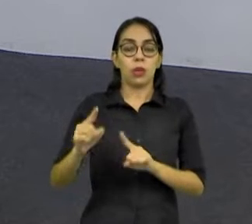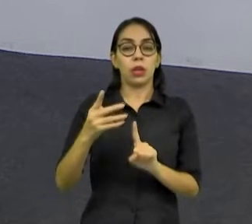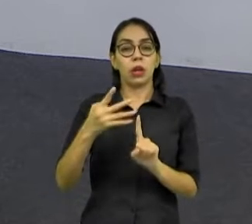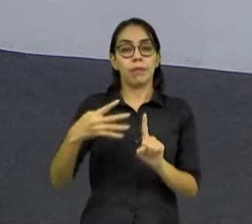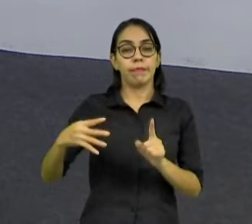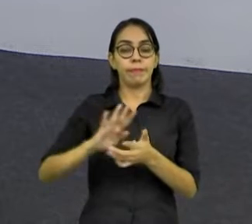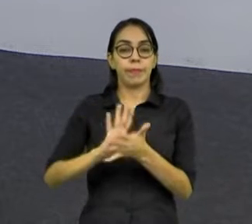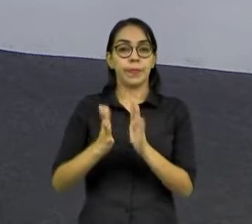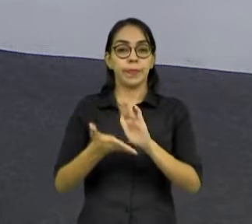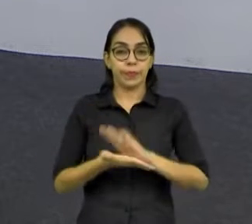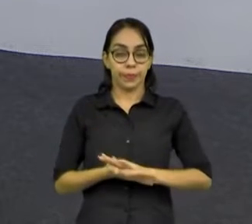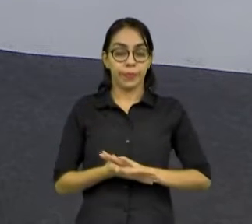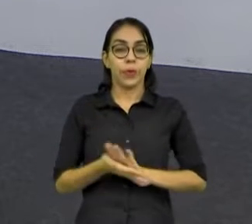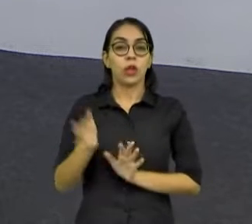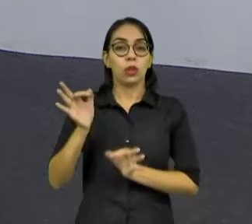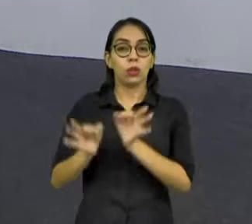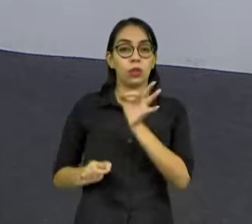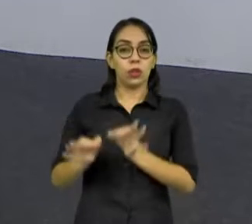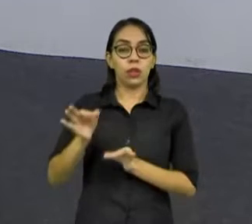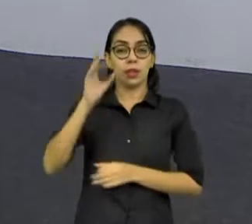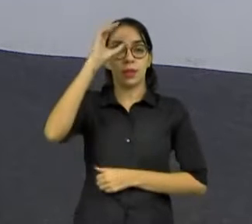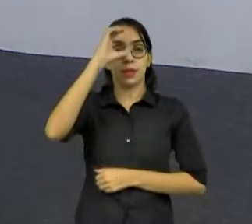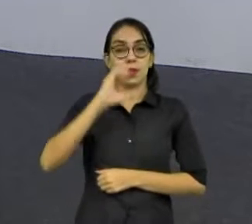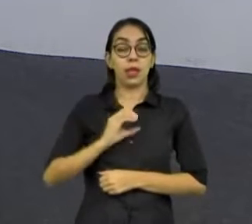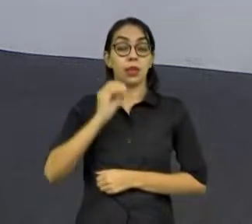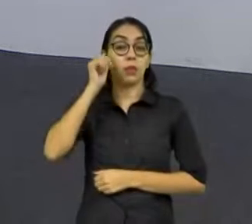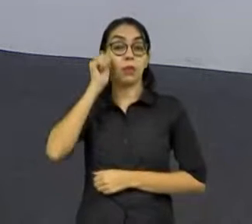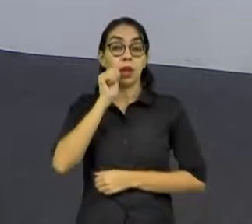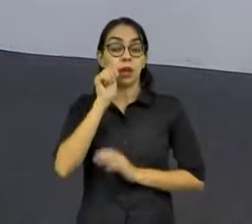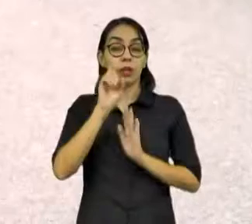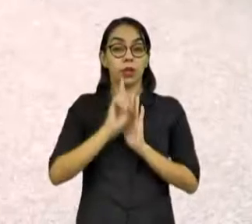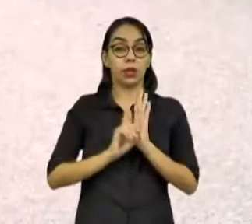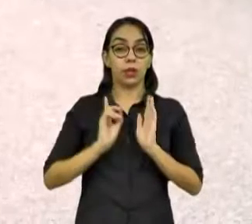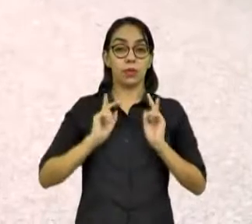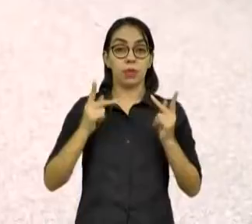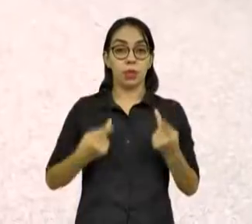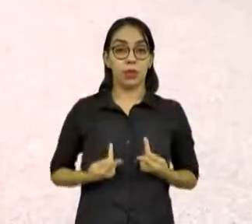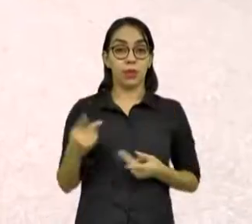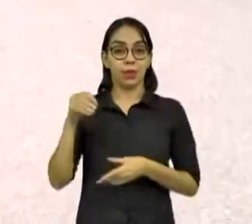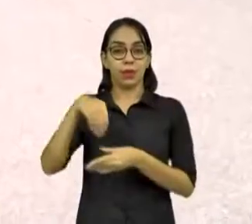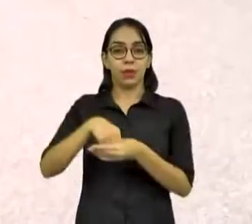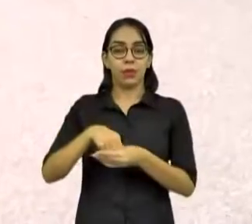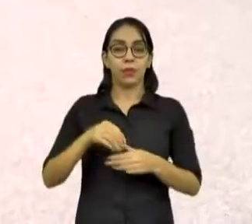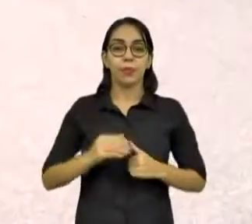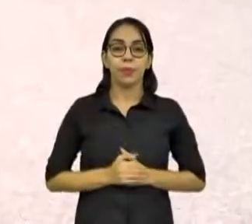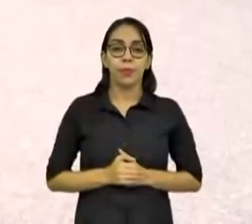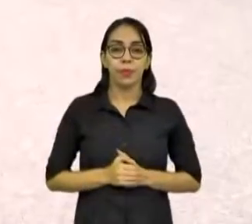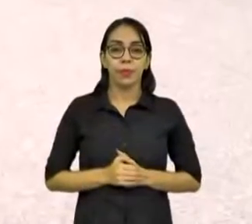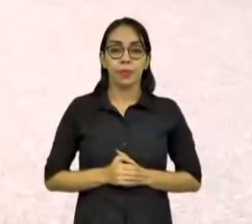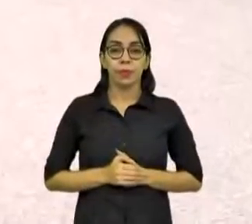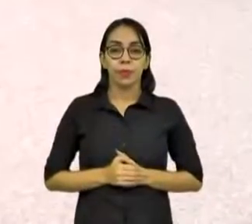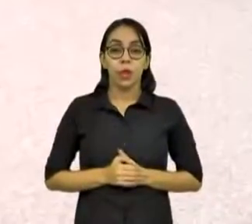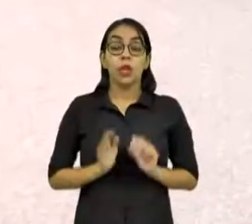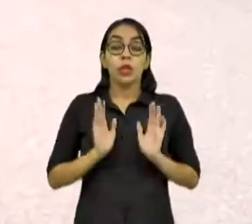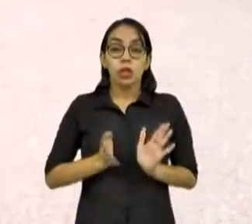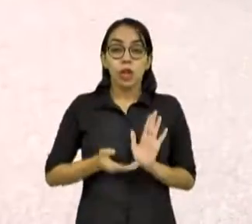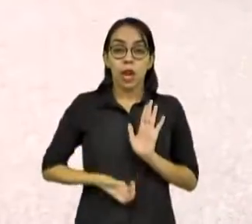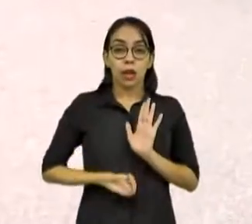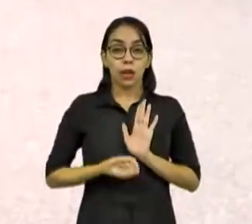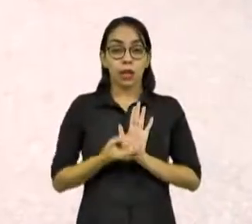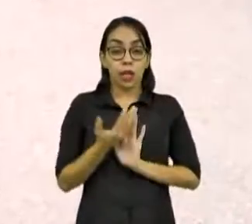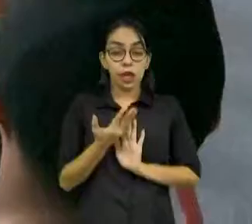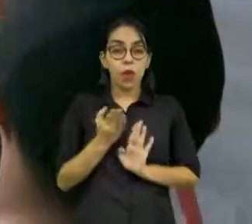Social, Justiça, Cidadania, Mulheres e Direitos Humanos. Criado a partir de uma demanda histórica do movimento